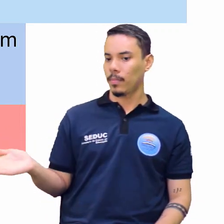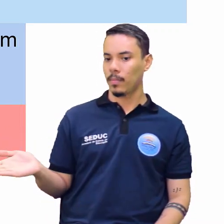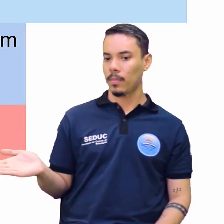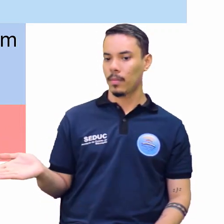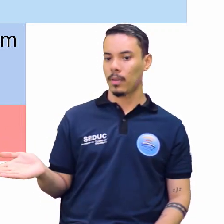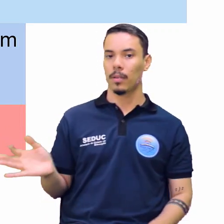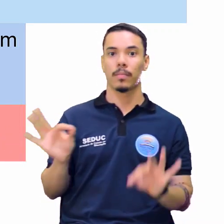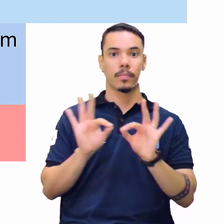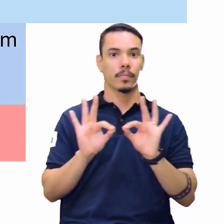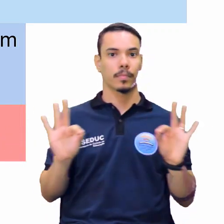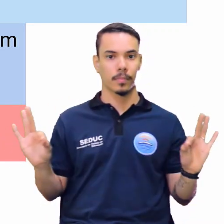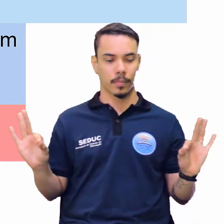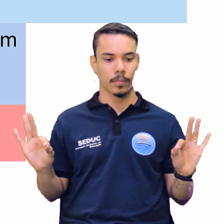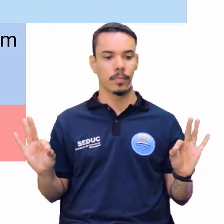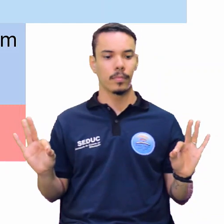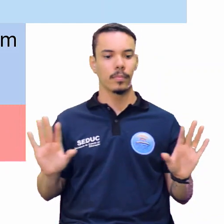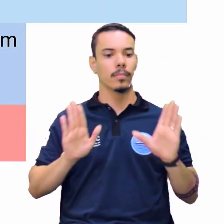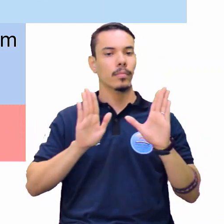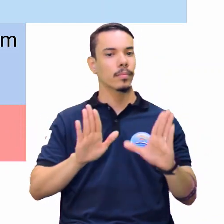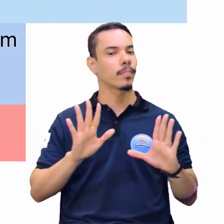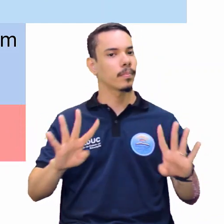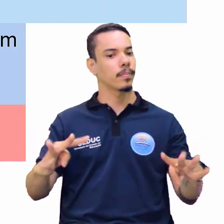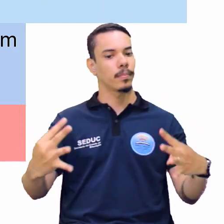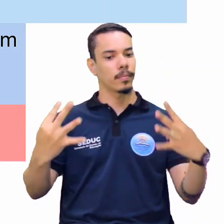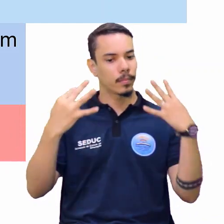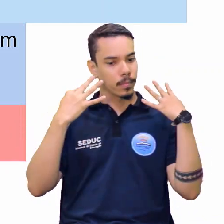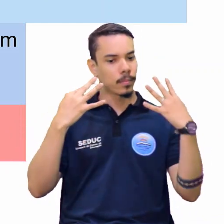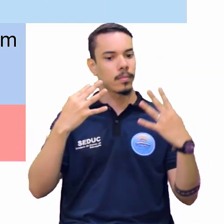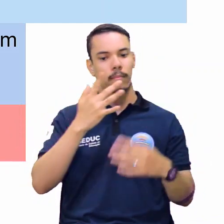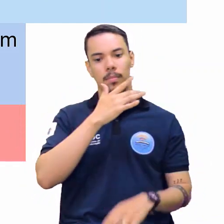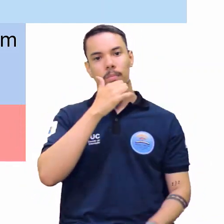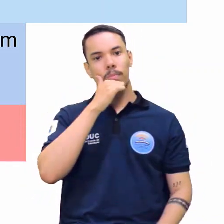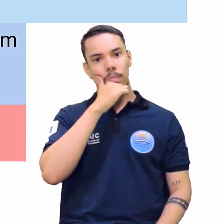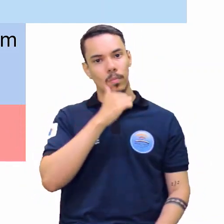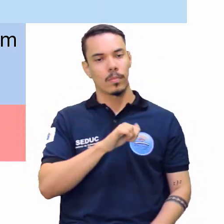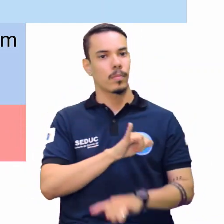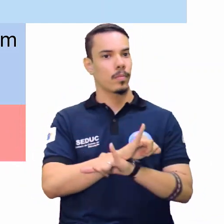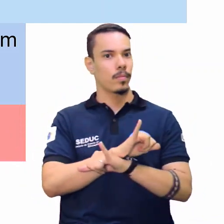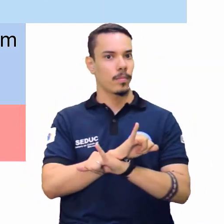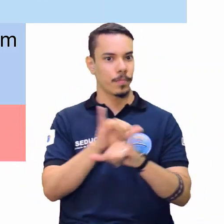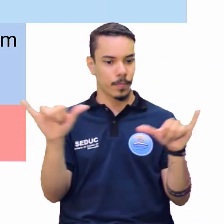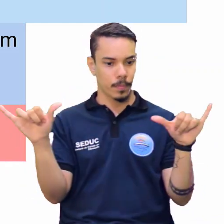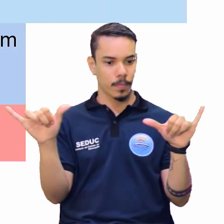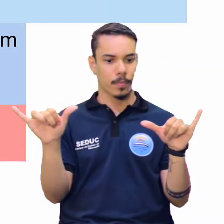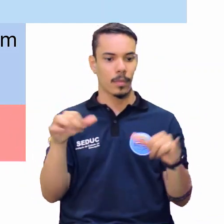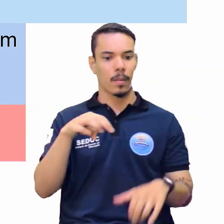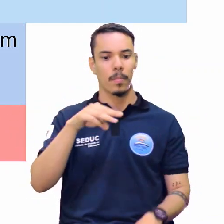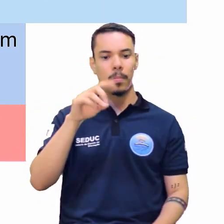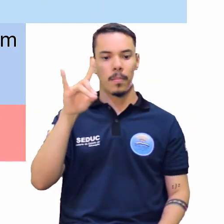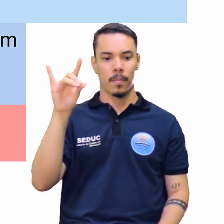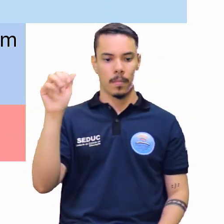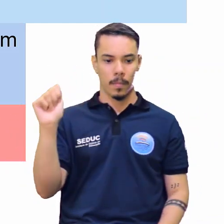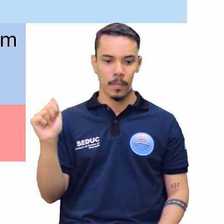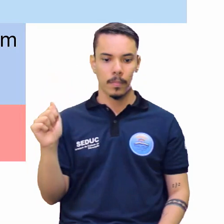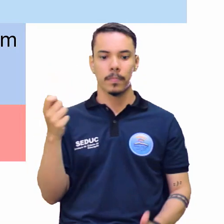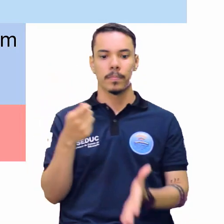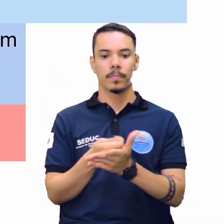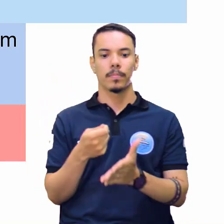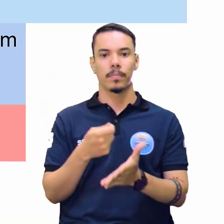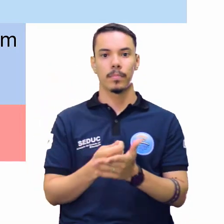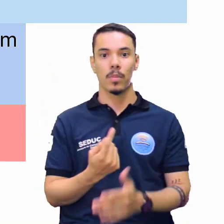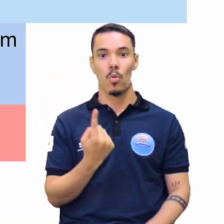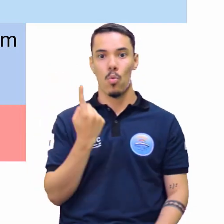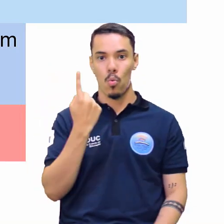Drummond de Andrade mas atenção mulheres a este aviso a moda exige